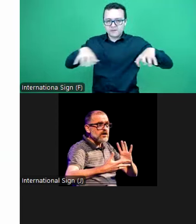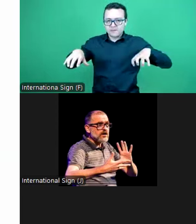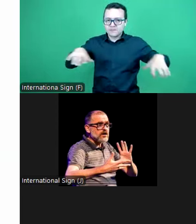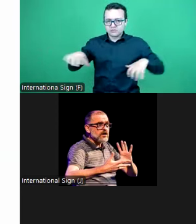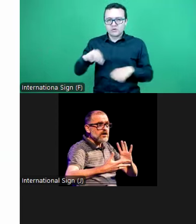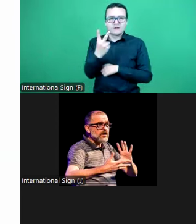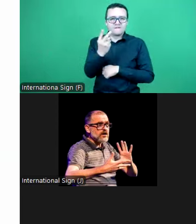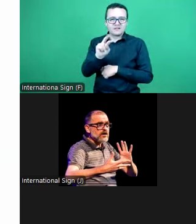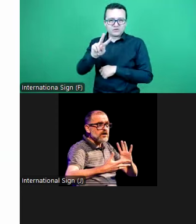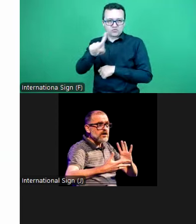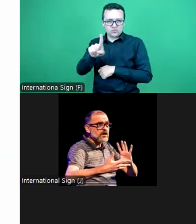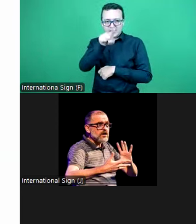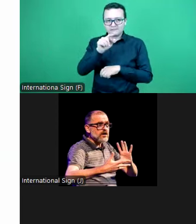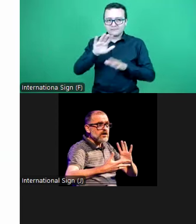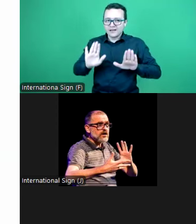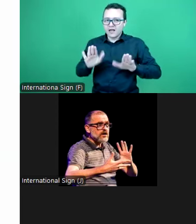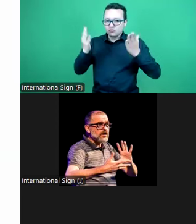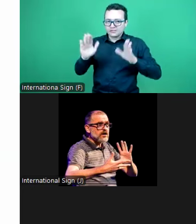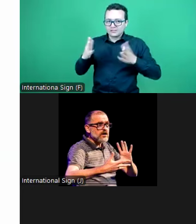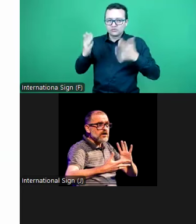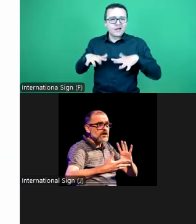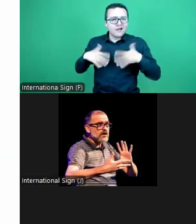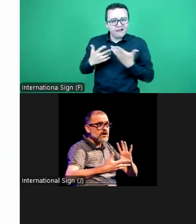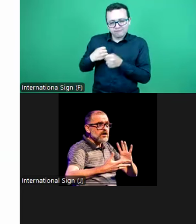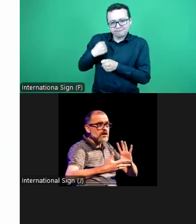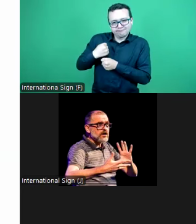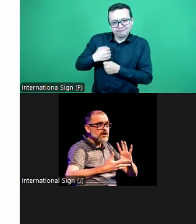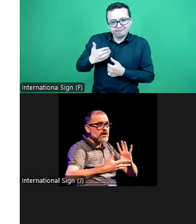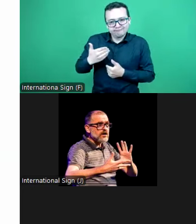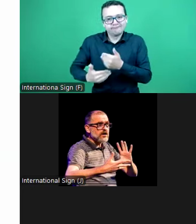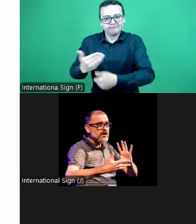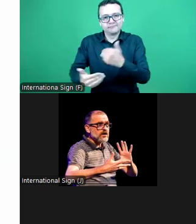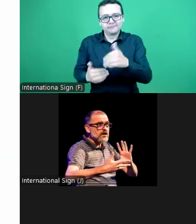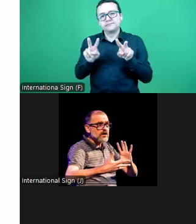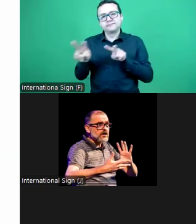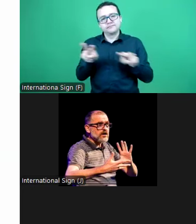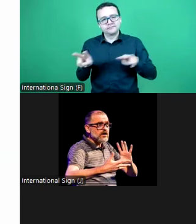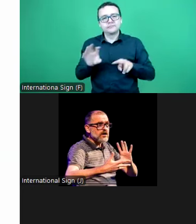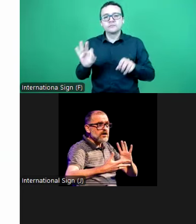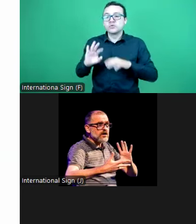os alinhamentos operacionais 2021, onde